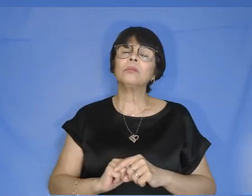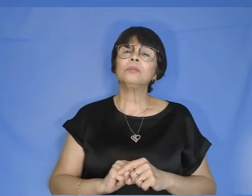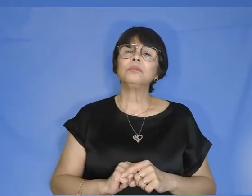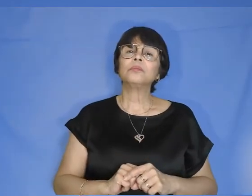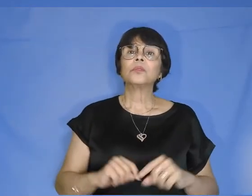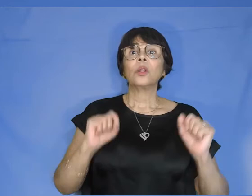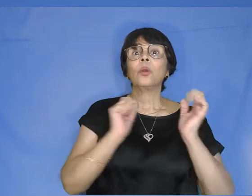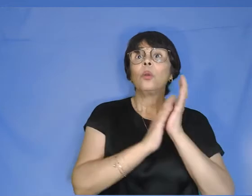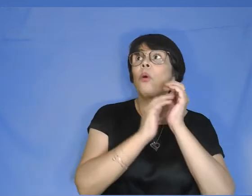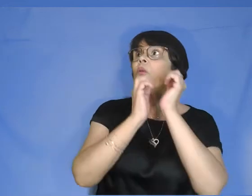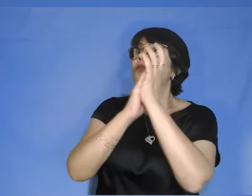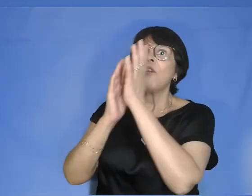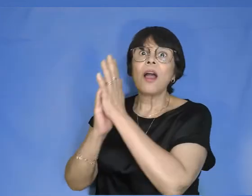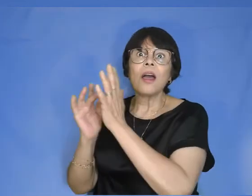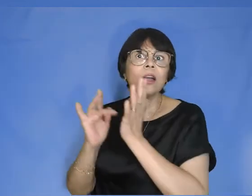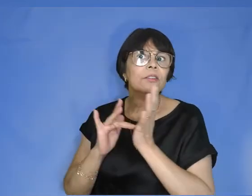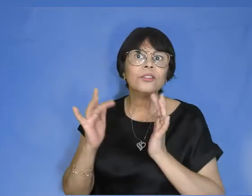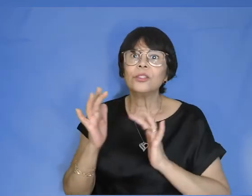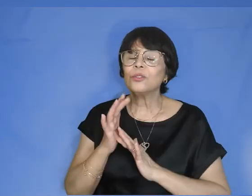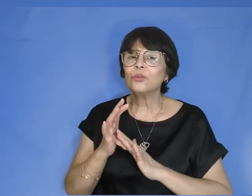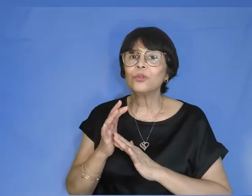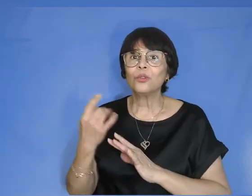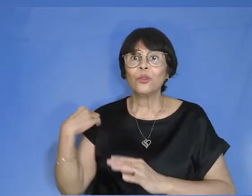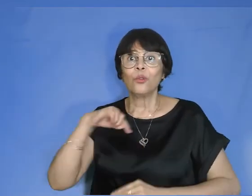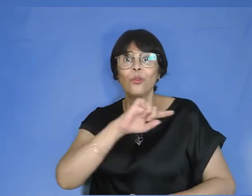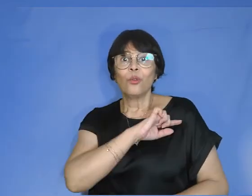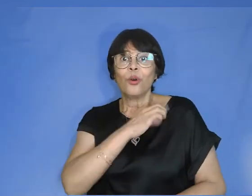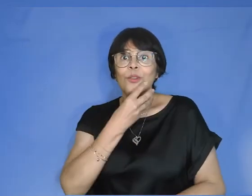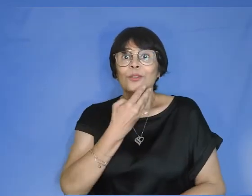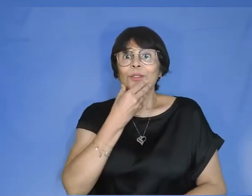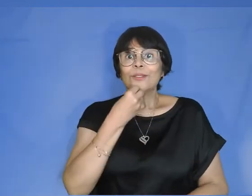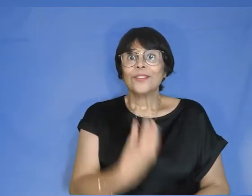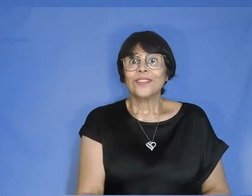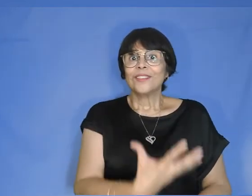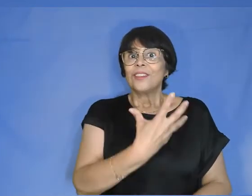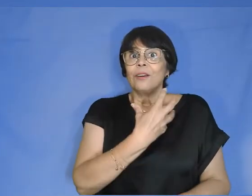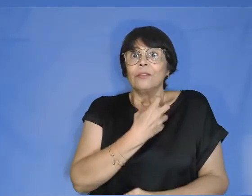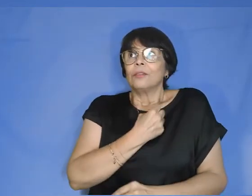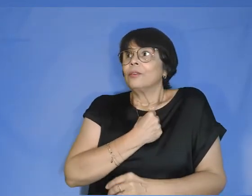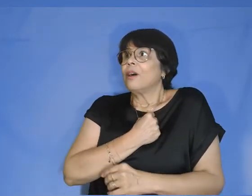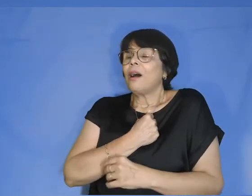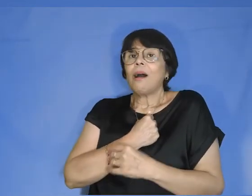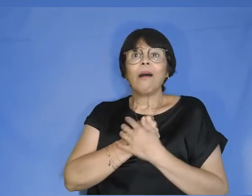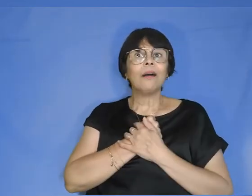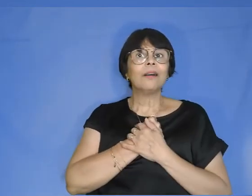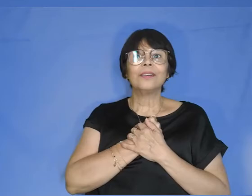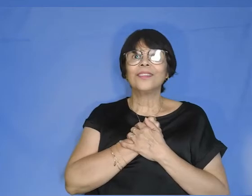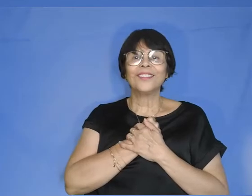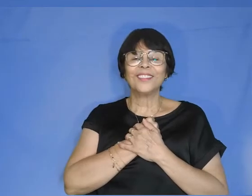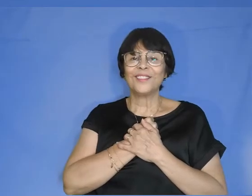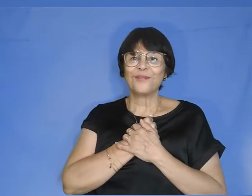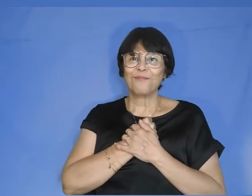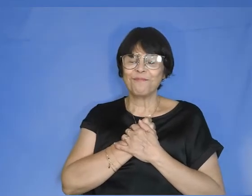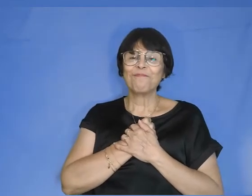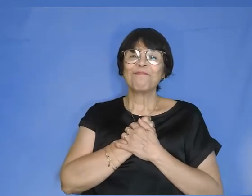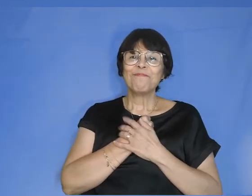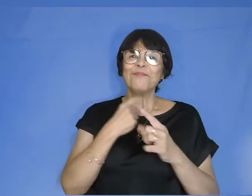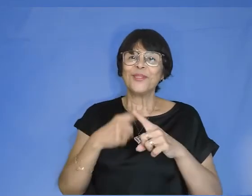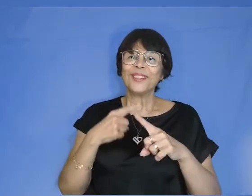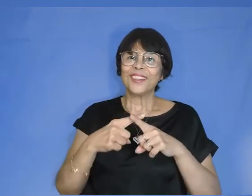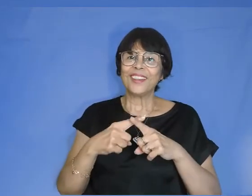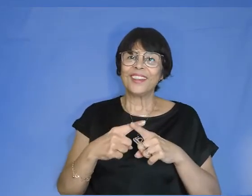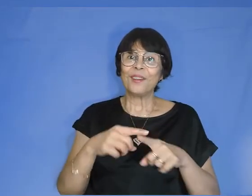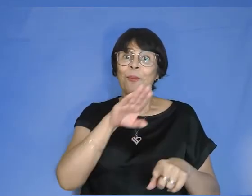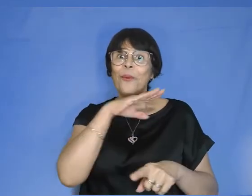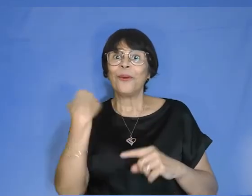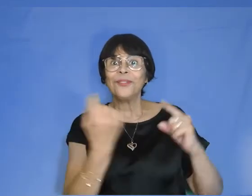o nosso grande Salvador. Se não há nada por que louvar, louve pela obra de Cristo na cruz que te libertou